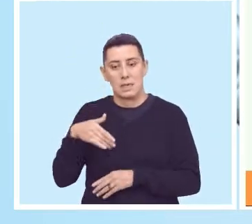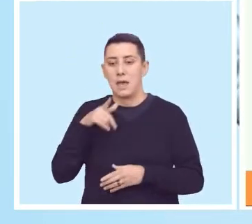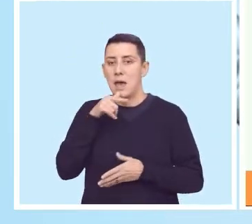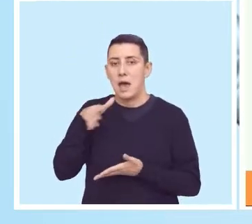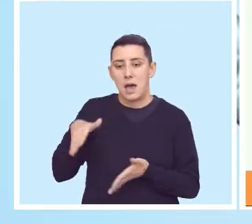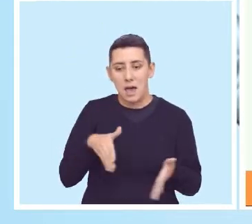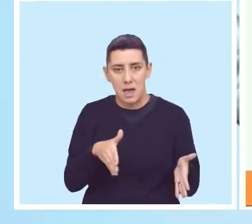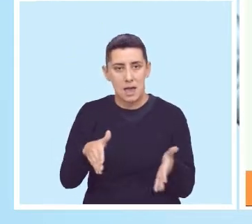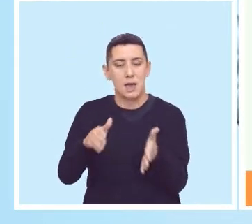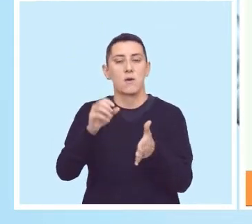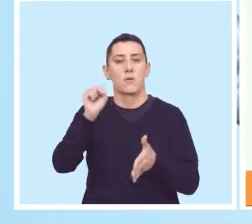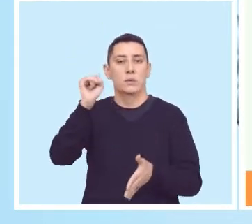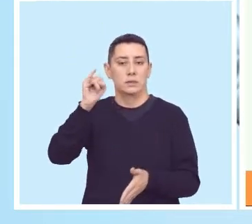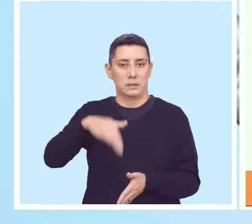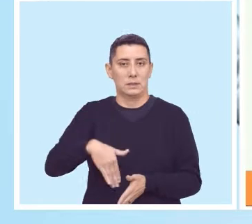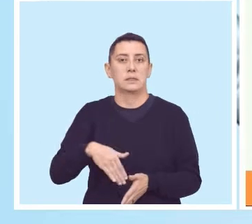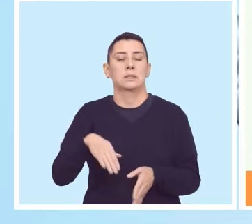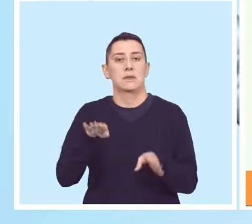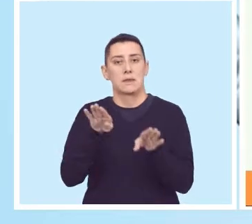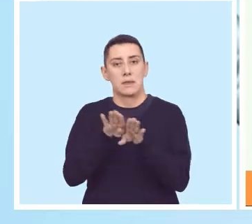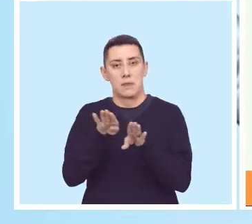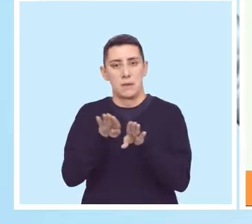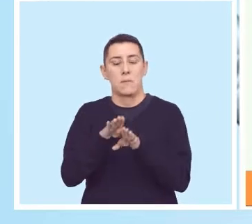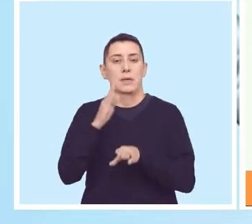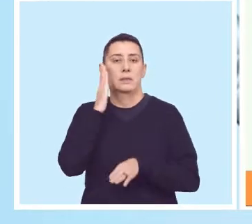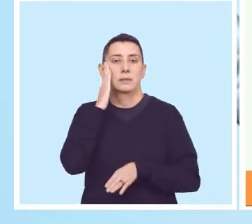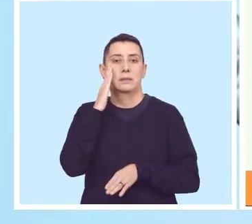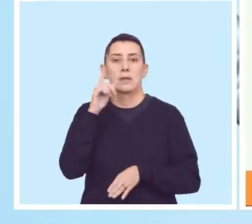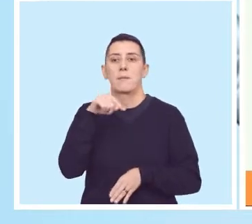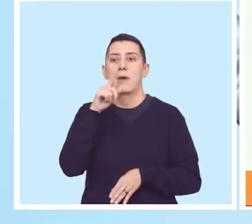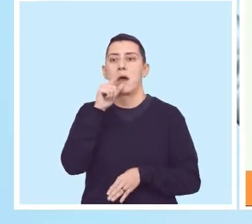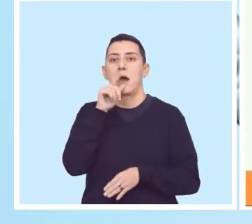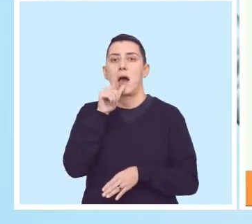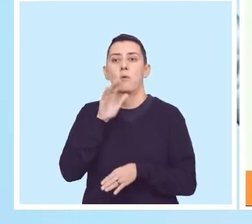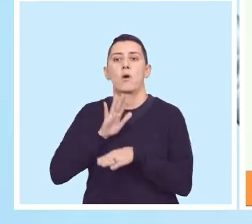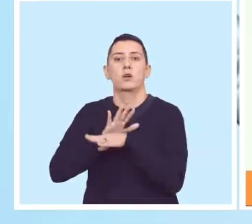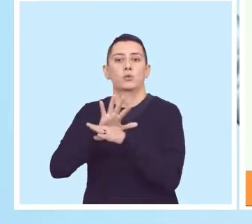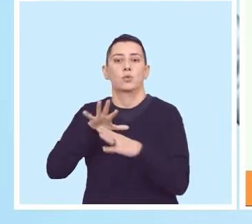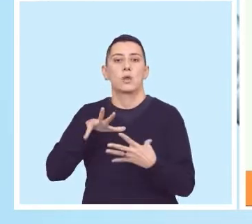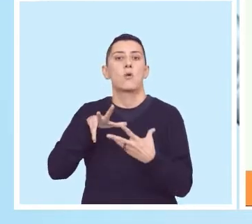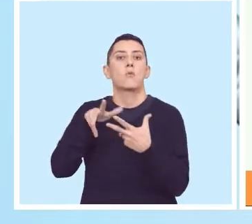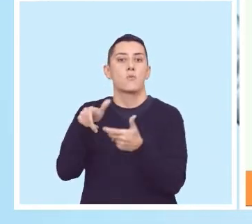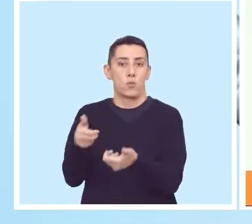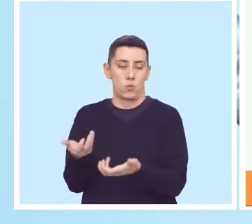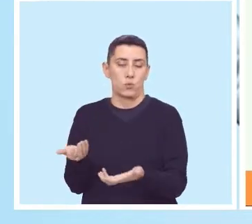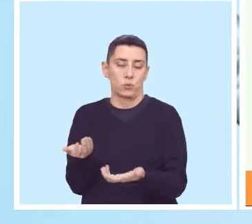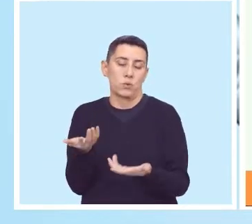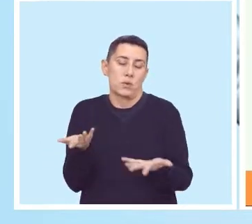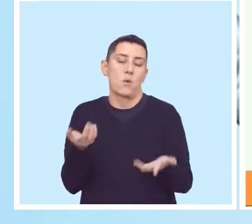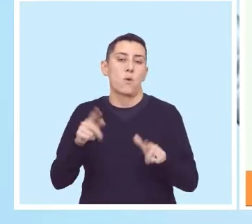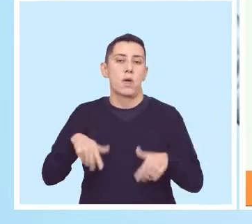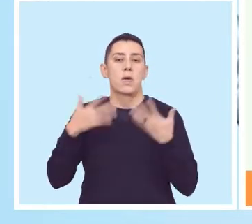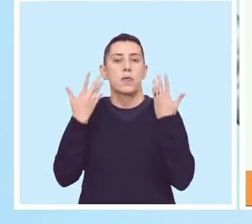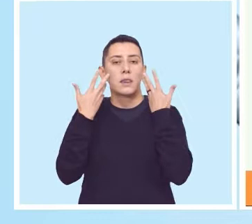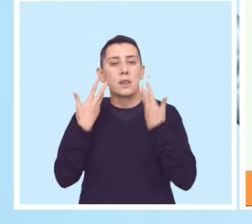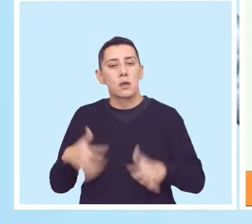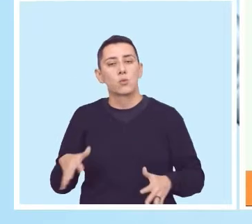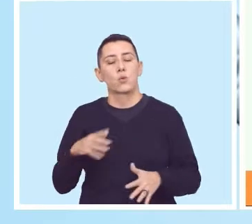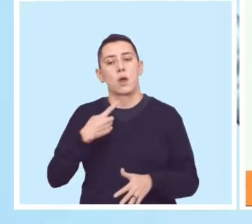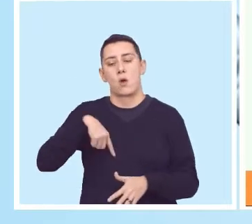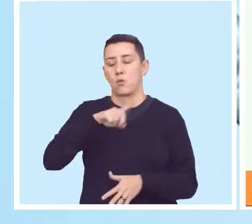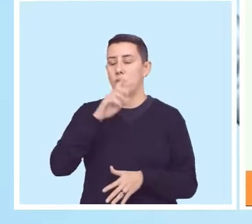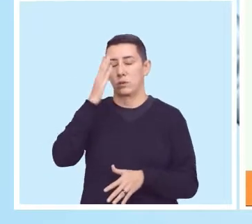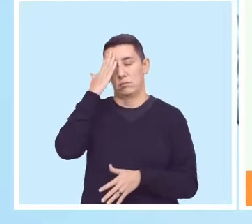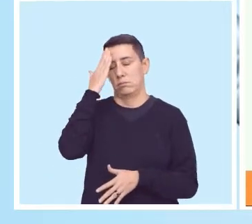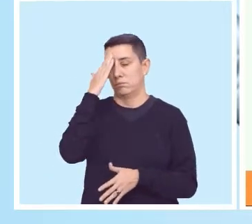Amazonas aqui, né, o maior rio em volume d'água e extensão no mundo. Então, naturalmente, se definiu logo de